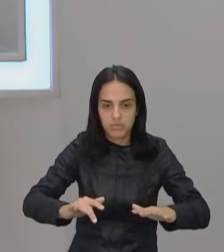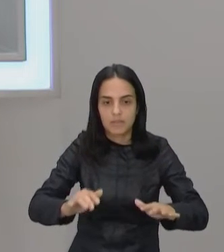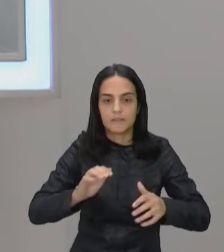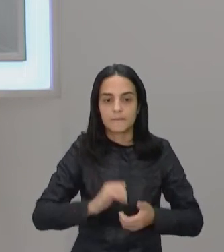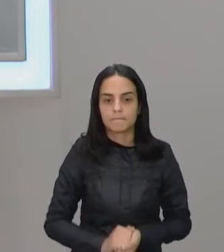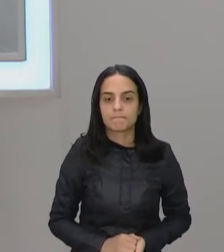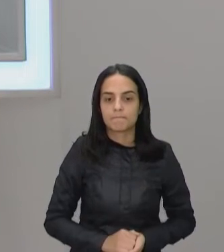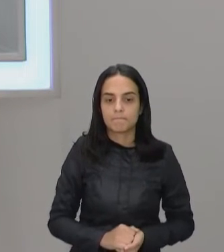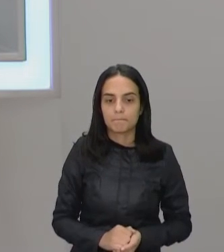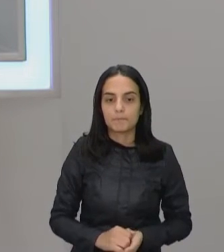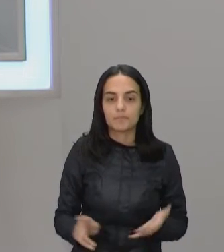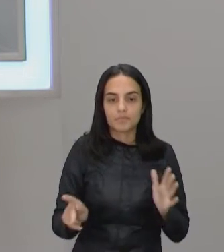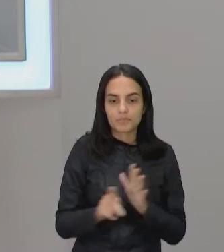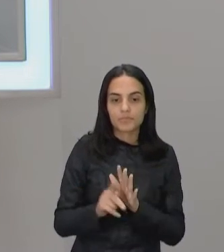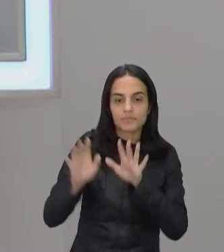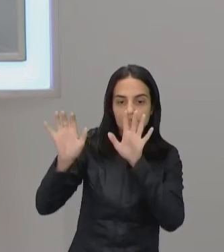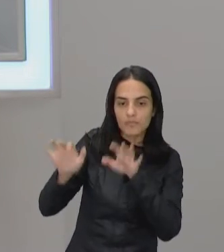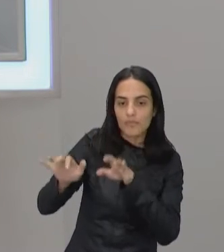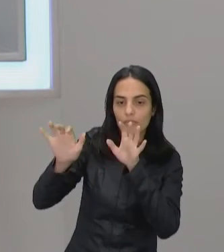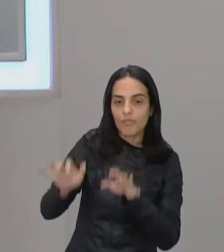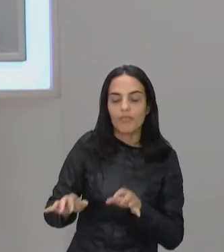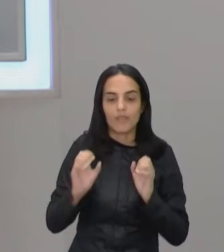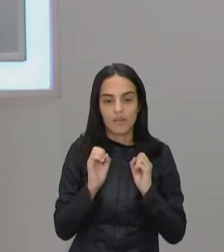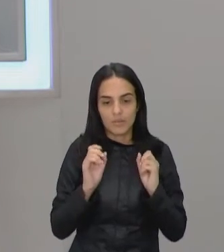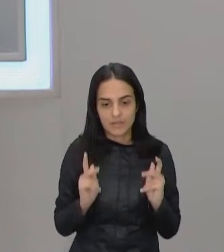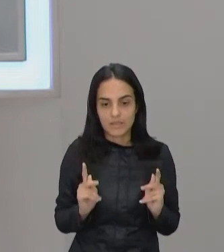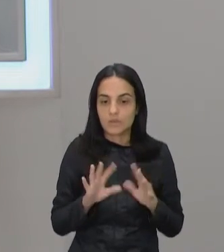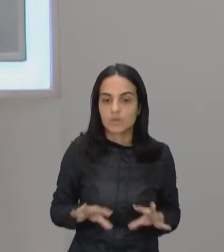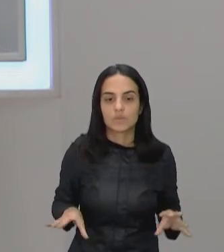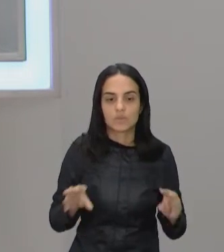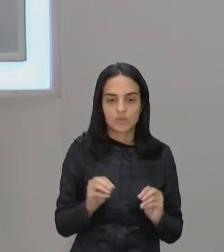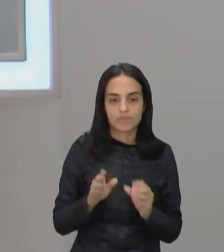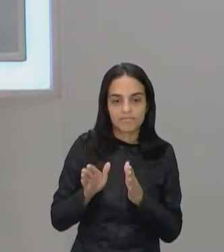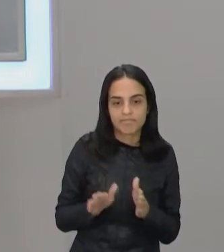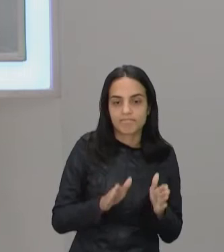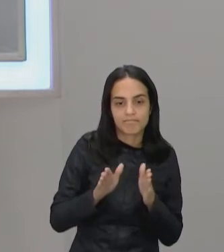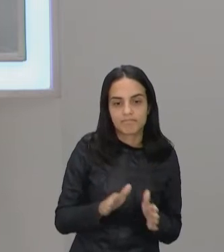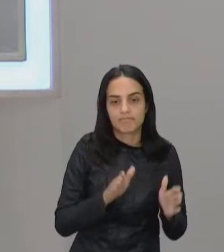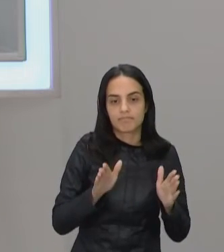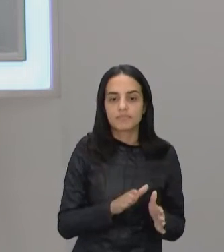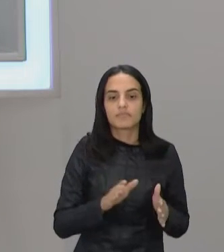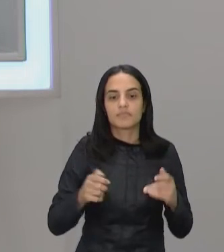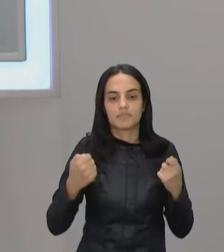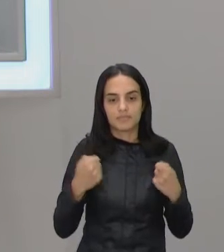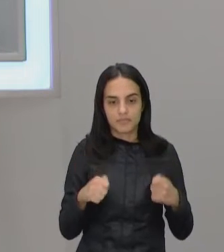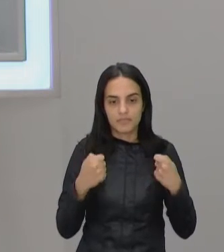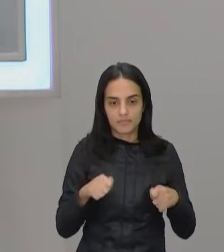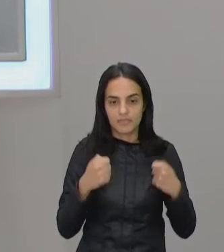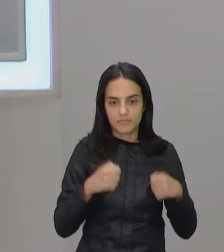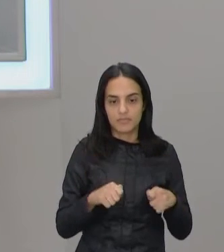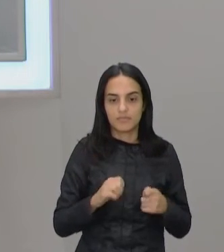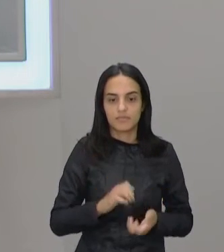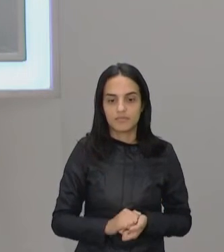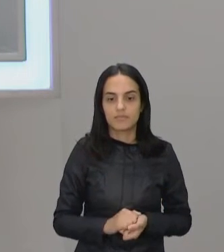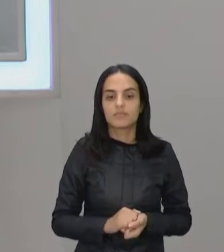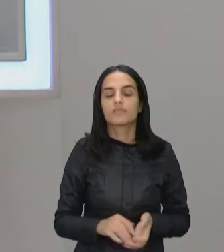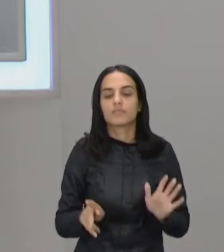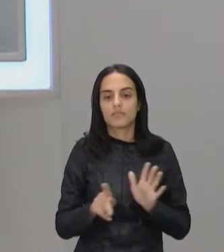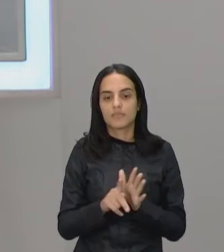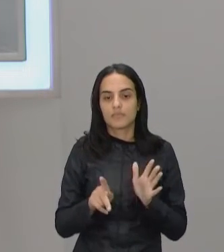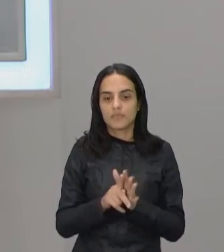águas provenientes das chuvas. Tá? Então, todo esse processo de intemperismo é necessário para que esses elementos